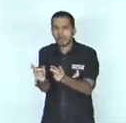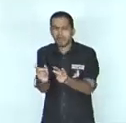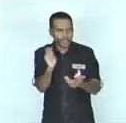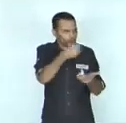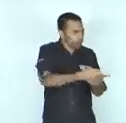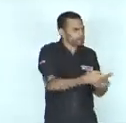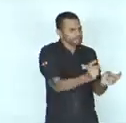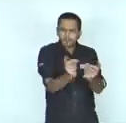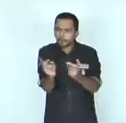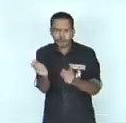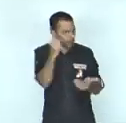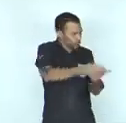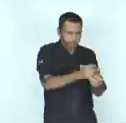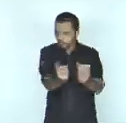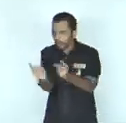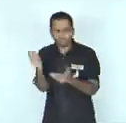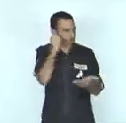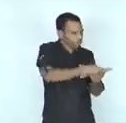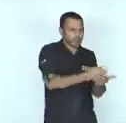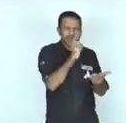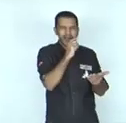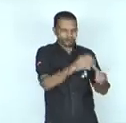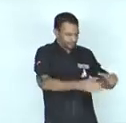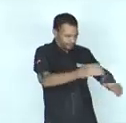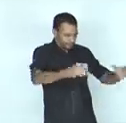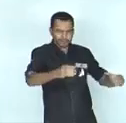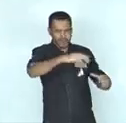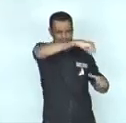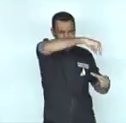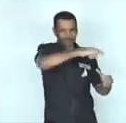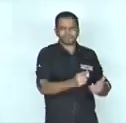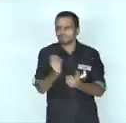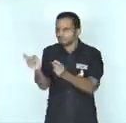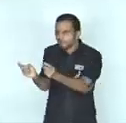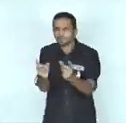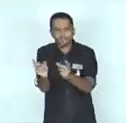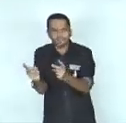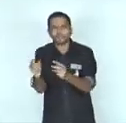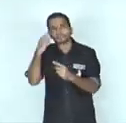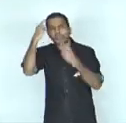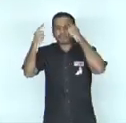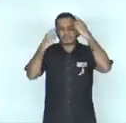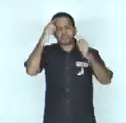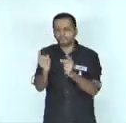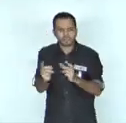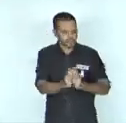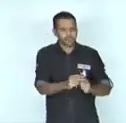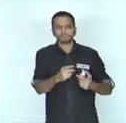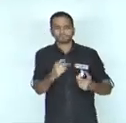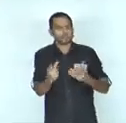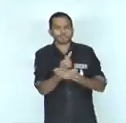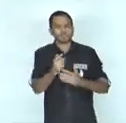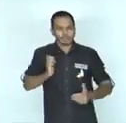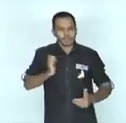comprou de volta e ele teve uma ideia criativa para poder vender e ele começou aí a vender e a crescer